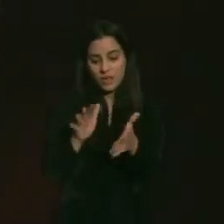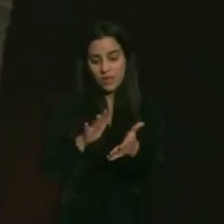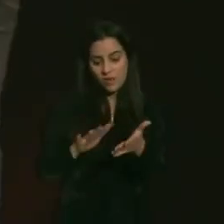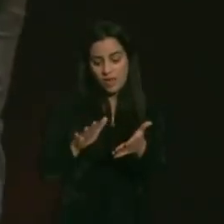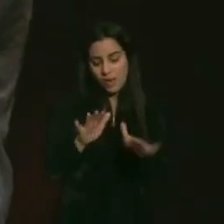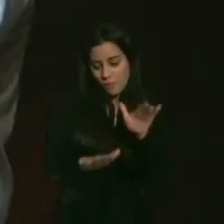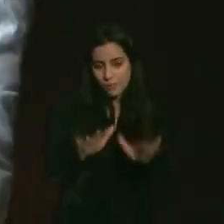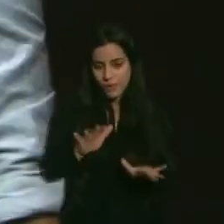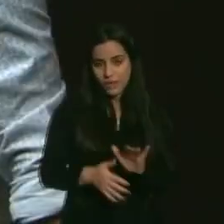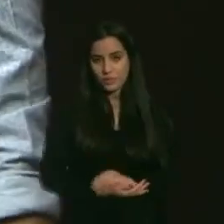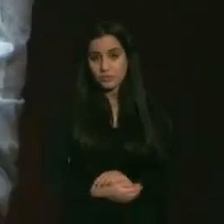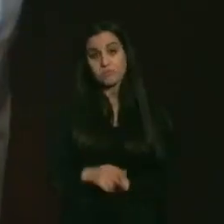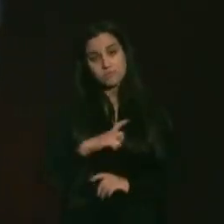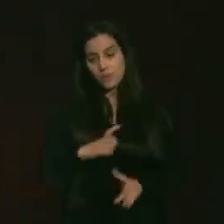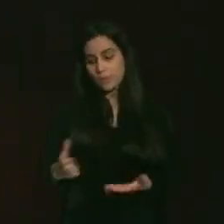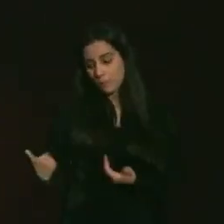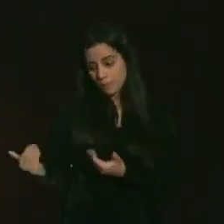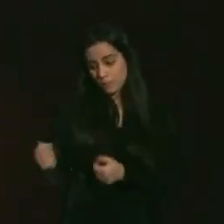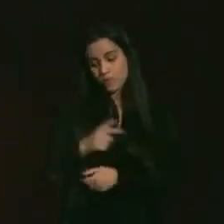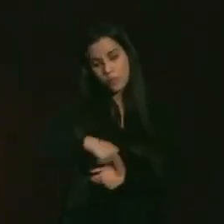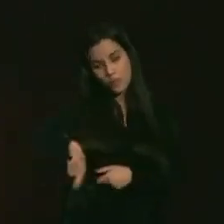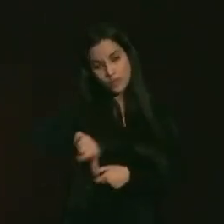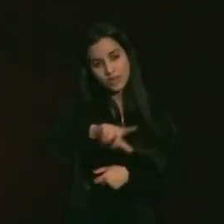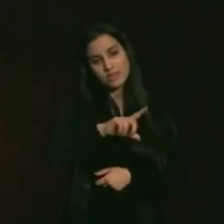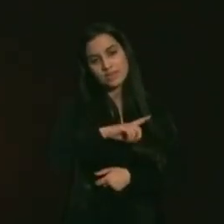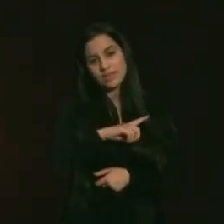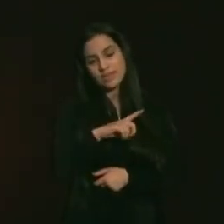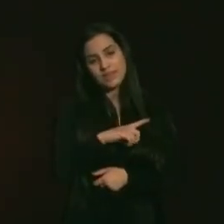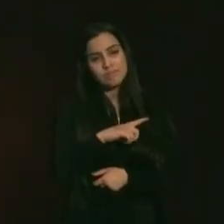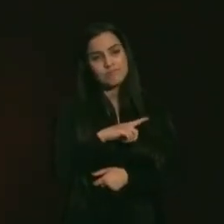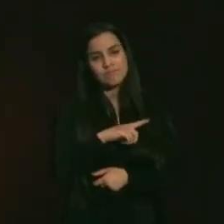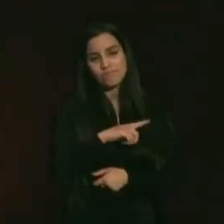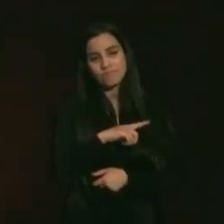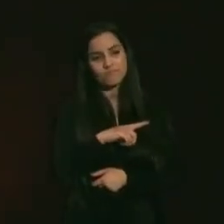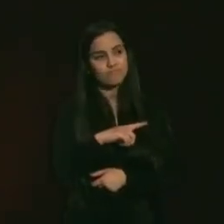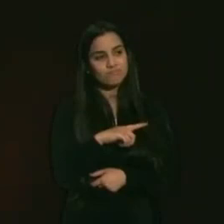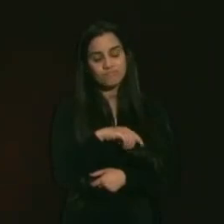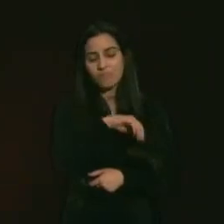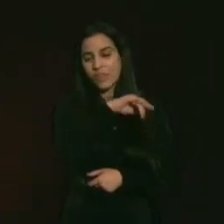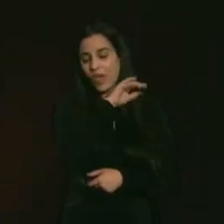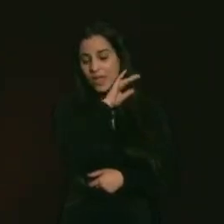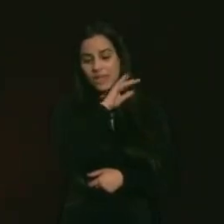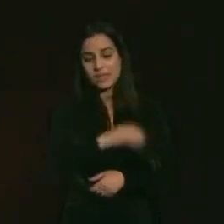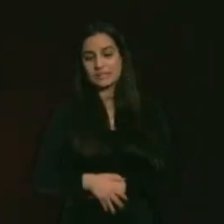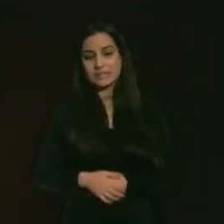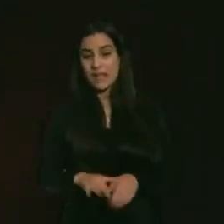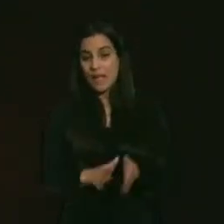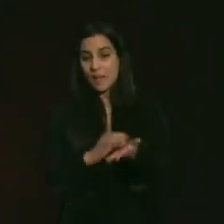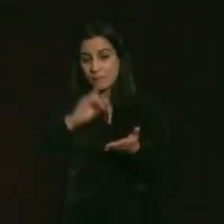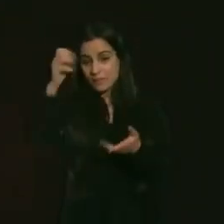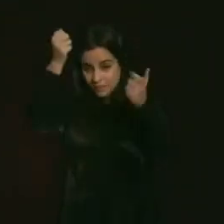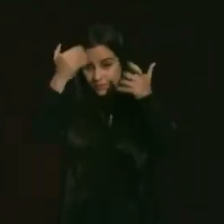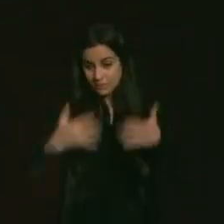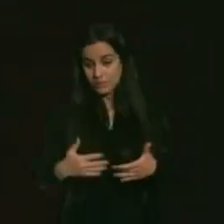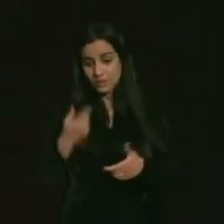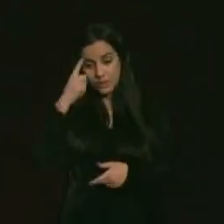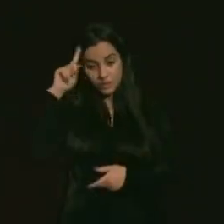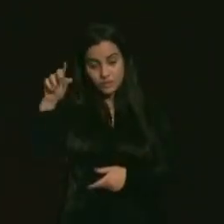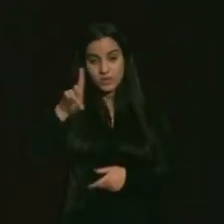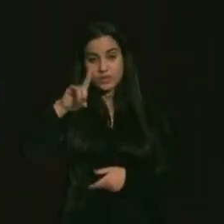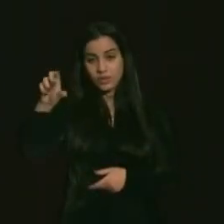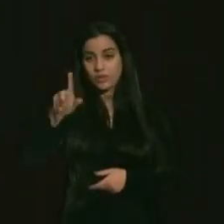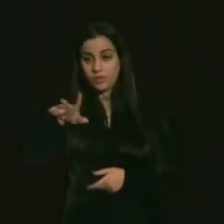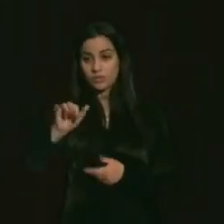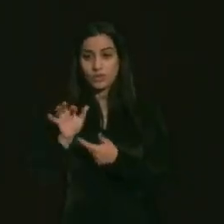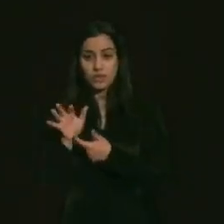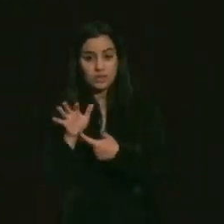existem muitos jovens nos nossos dias se enganando. A Bíblia diz que um dia Deus vai se revelar a eles e vai dizer: eu não vos